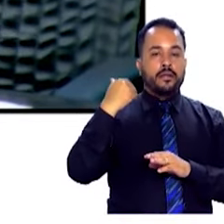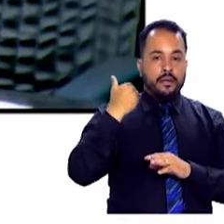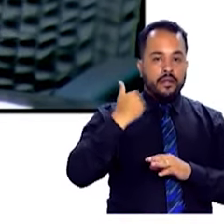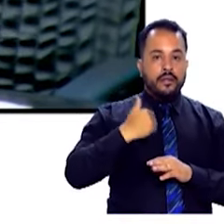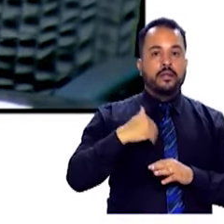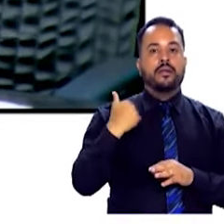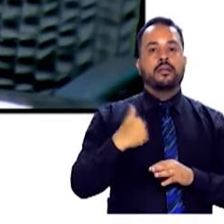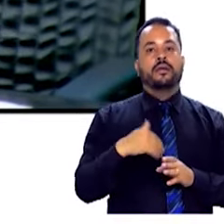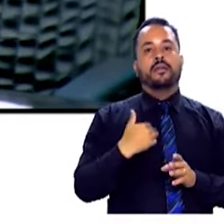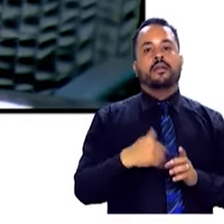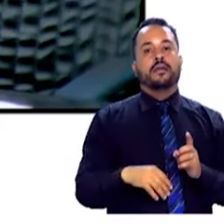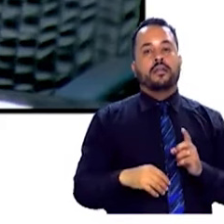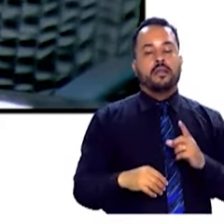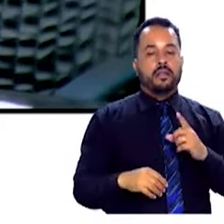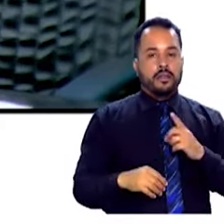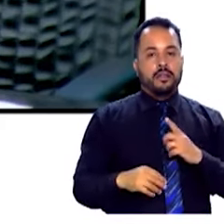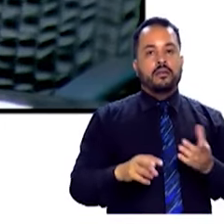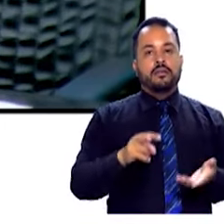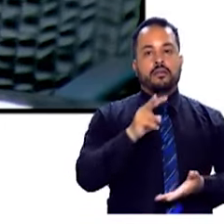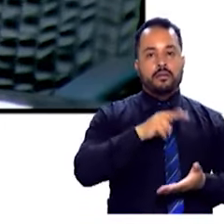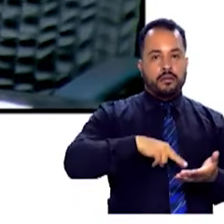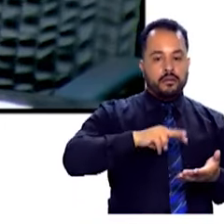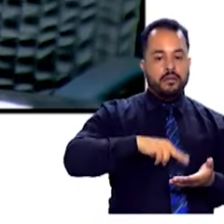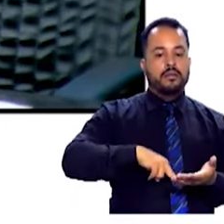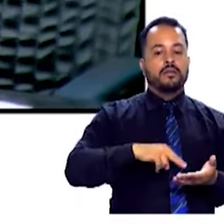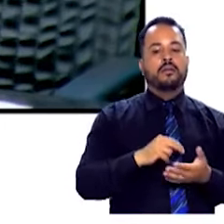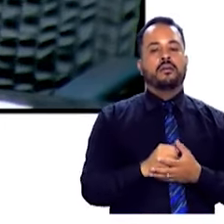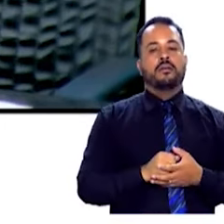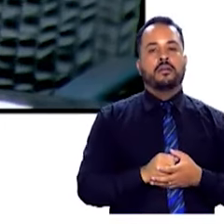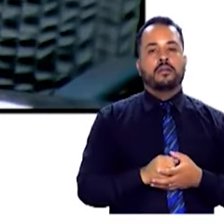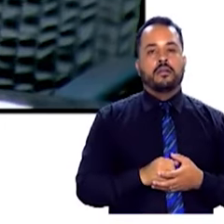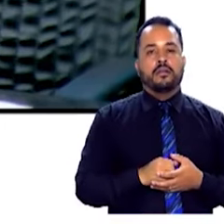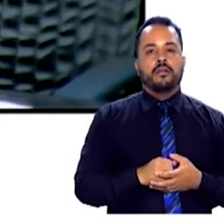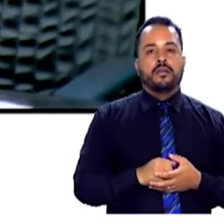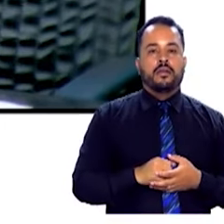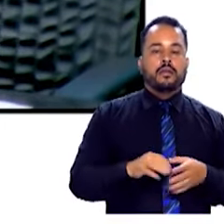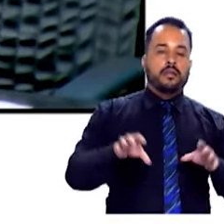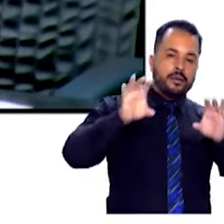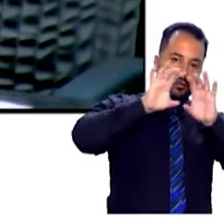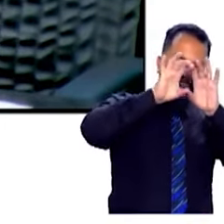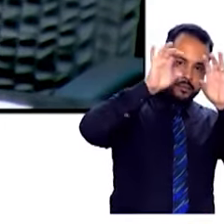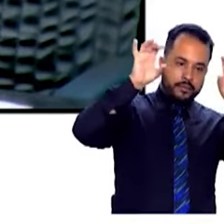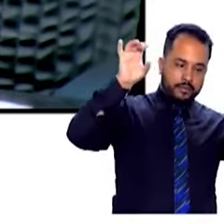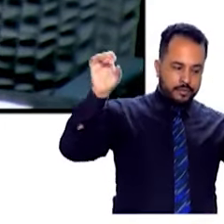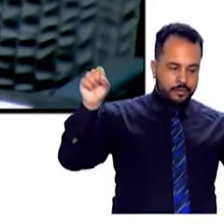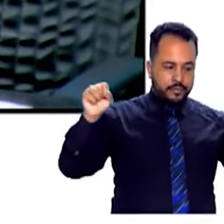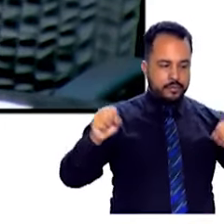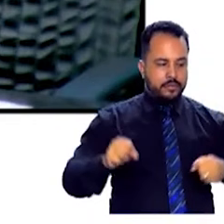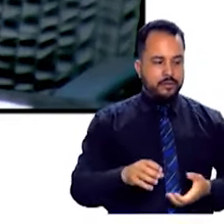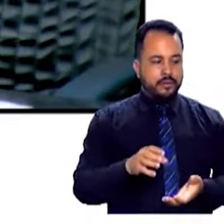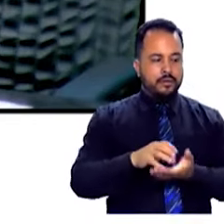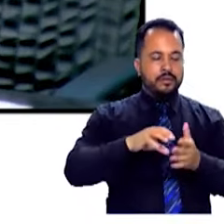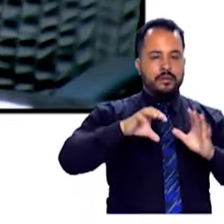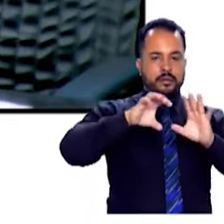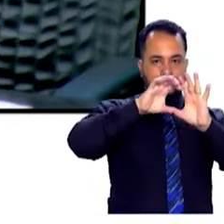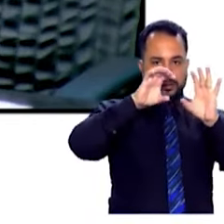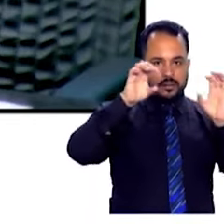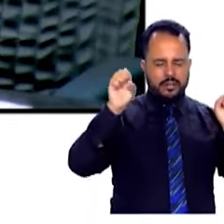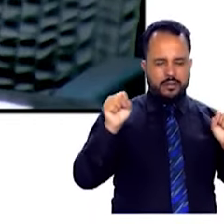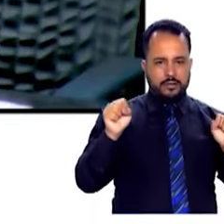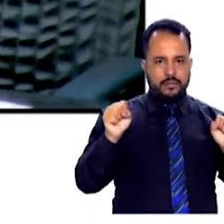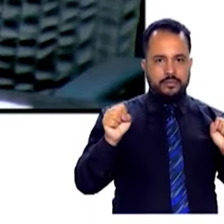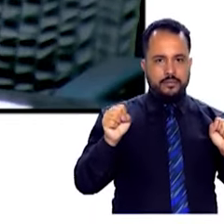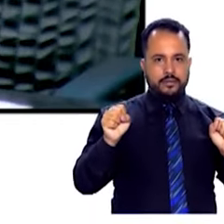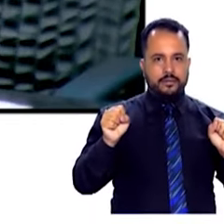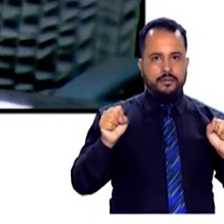seguinte eu vou ler também fazendo uma tradução livre a corte segundo sua sã discricionariedade e